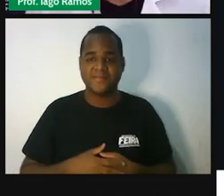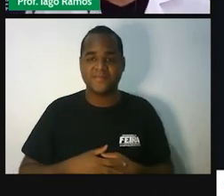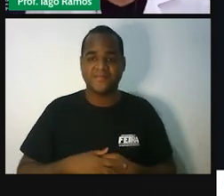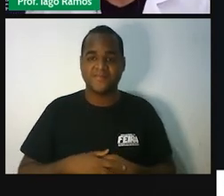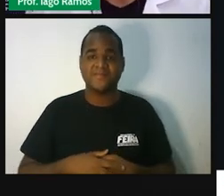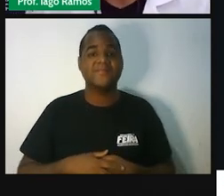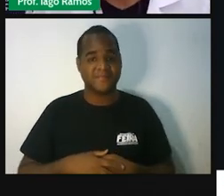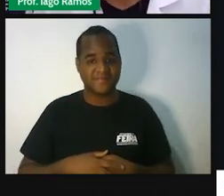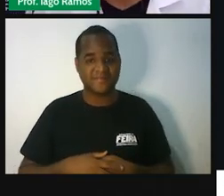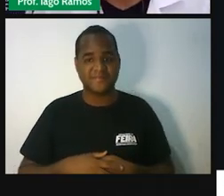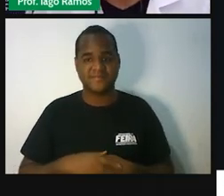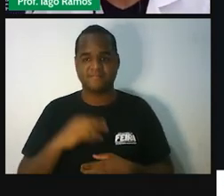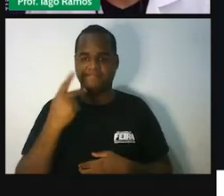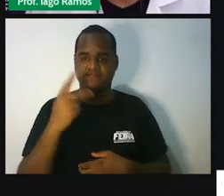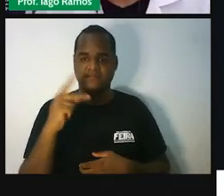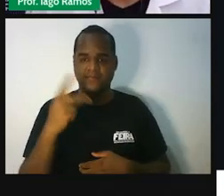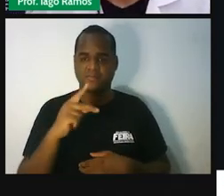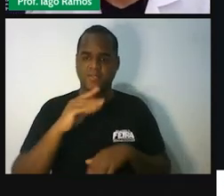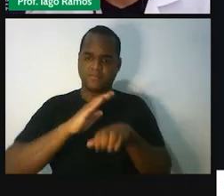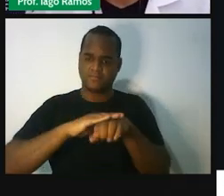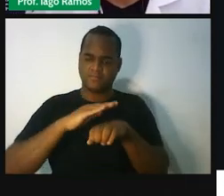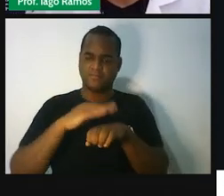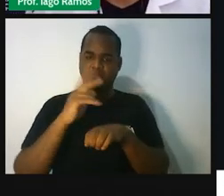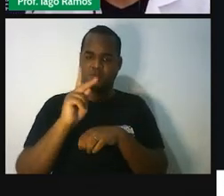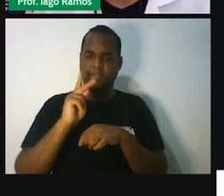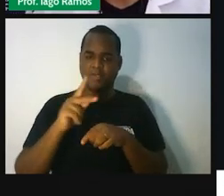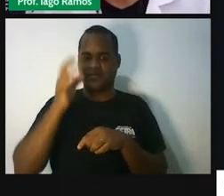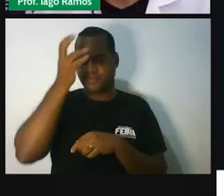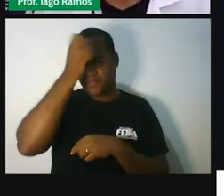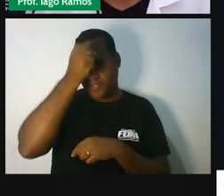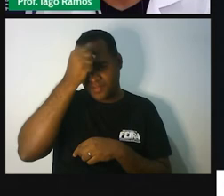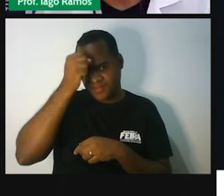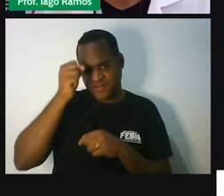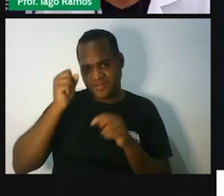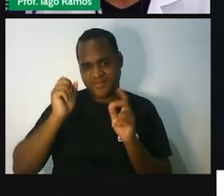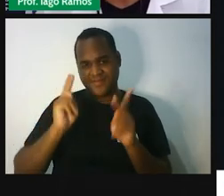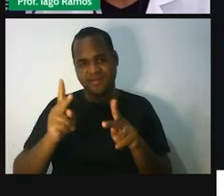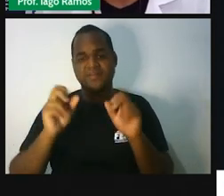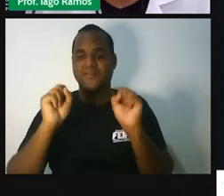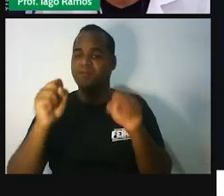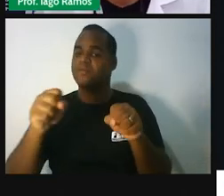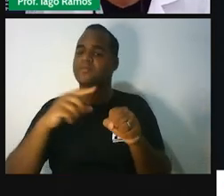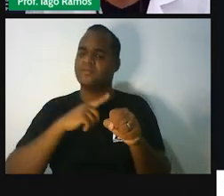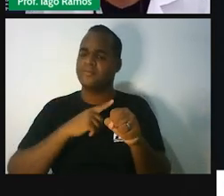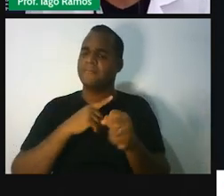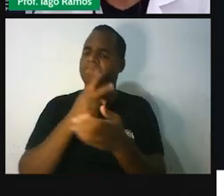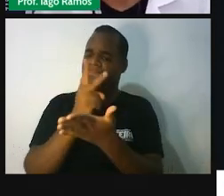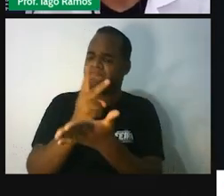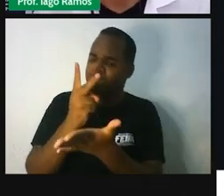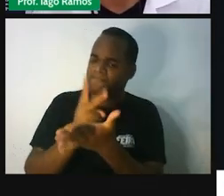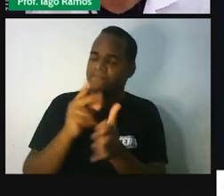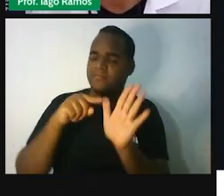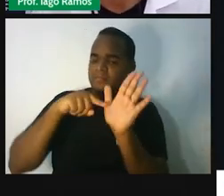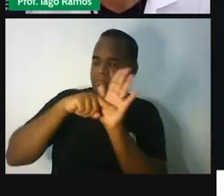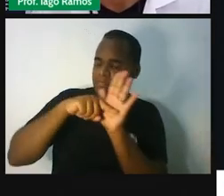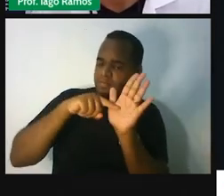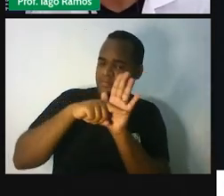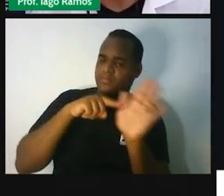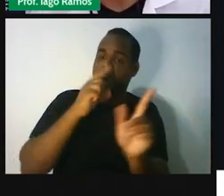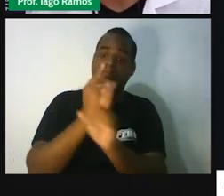eu proponho que você continue aprendendo esse assunto, certo? Continue